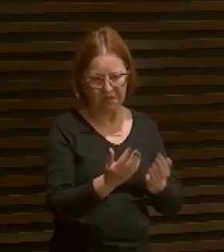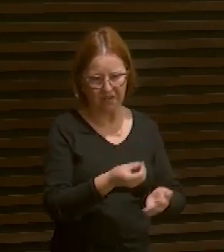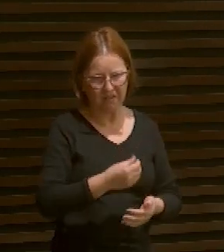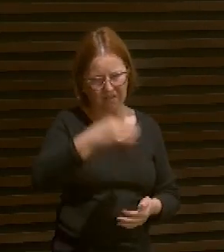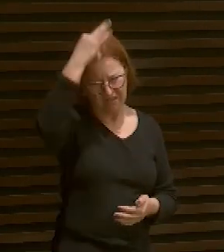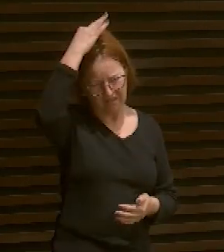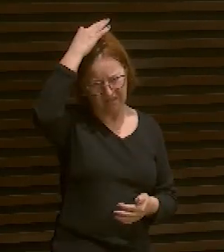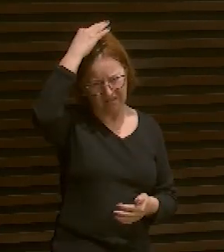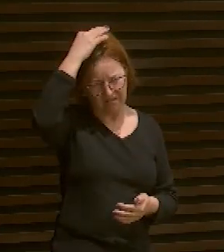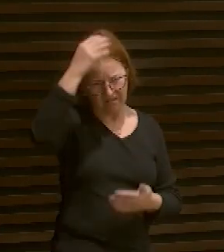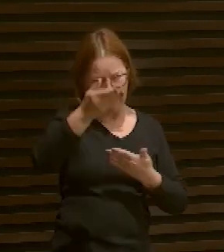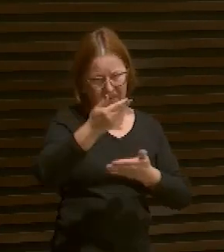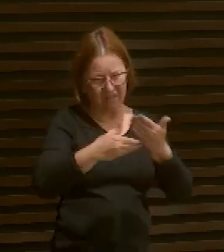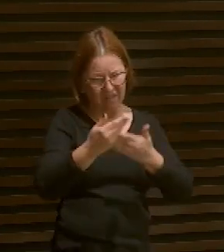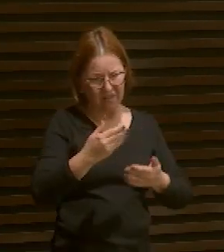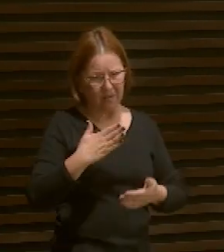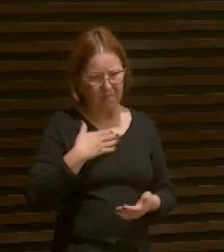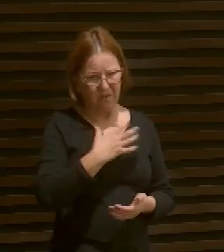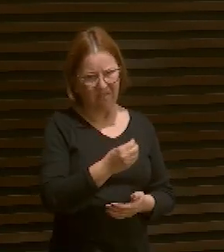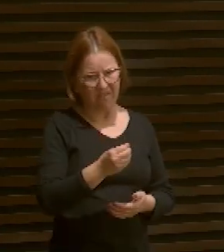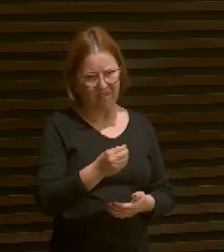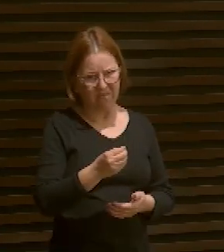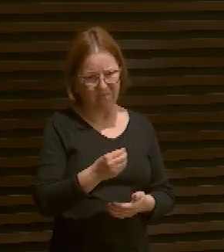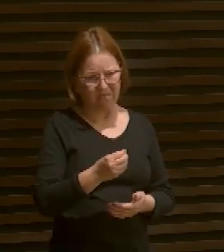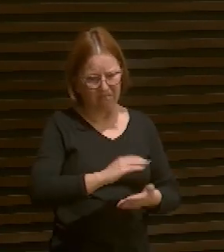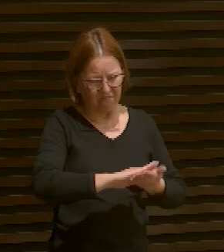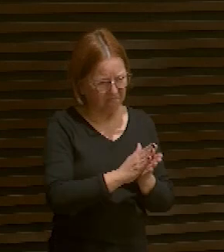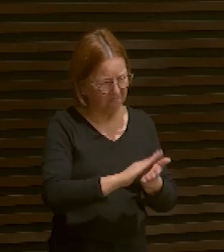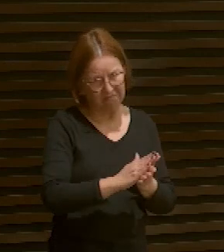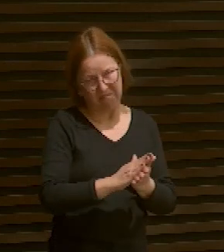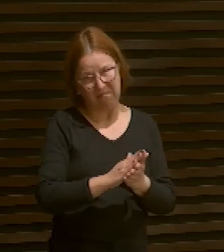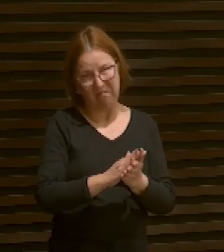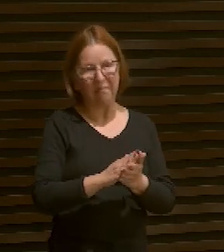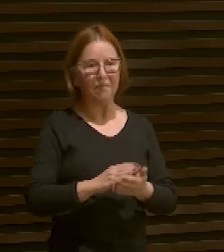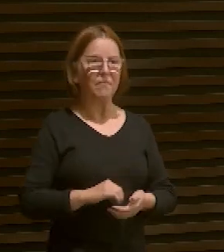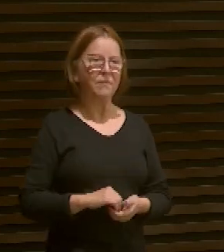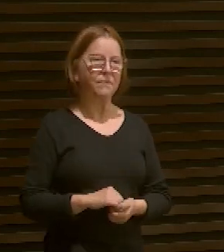relacionamento com meu filho, está tudo acabado, tudo arrebentado.